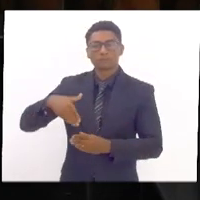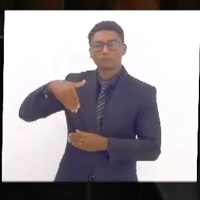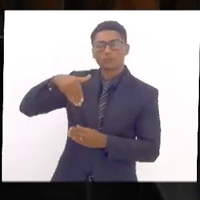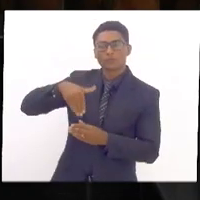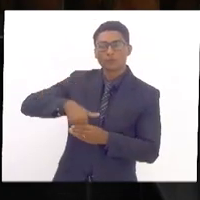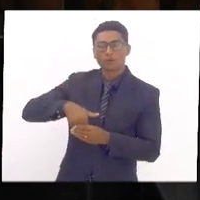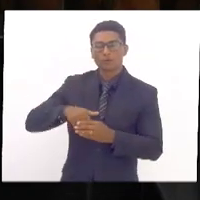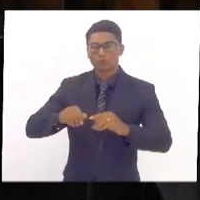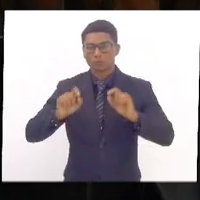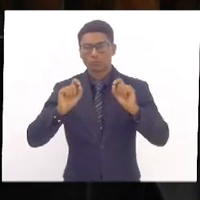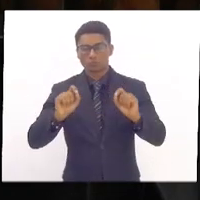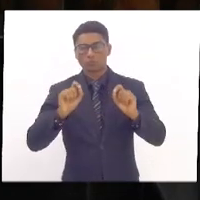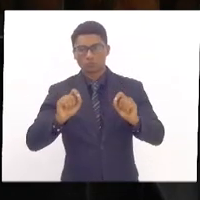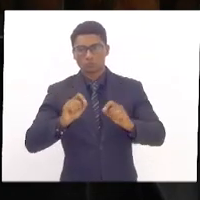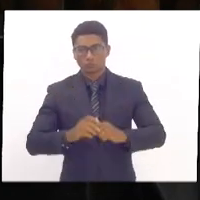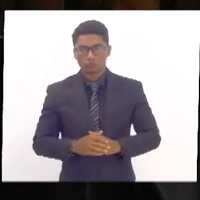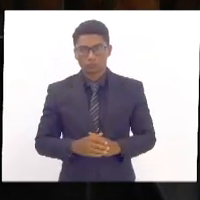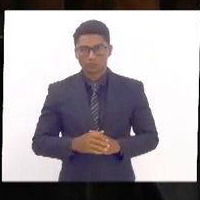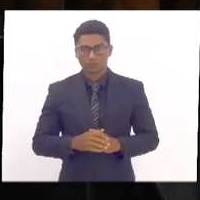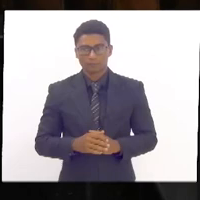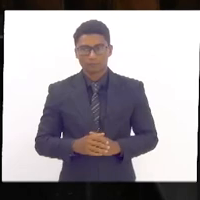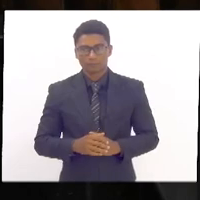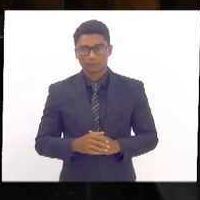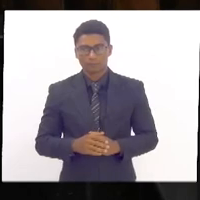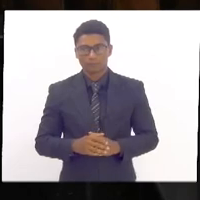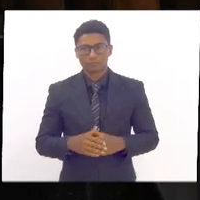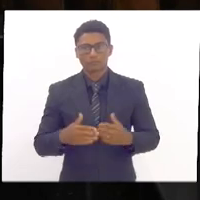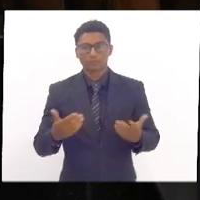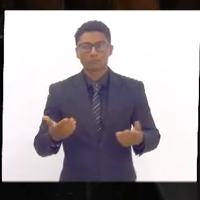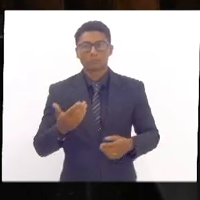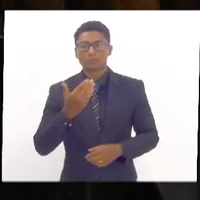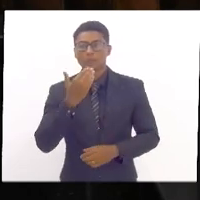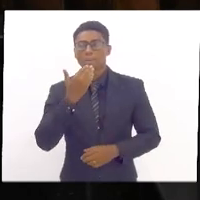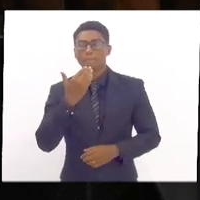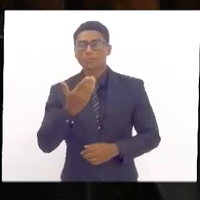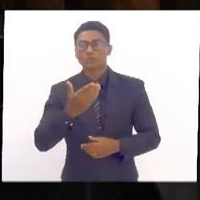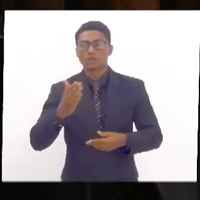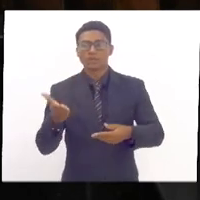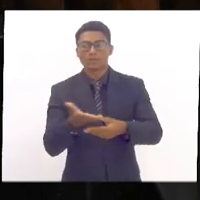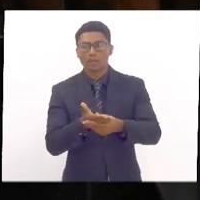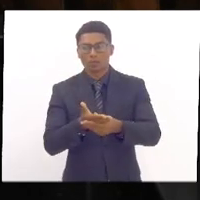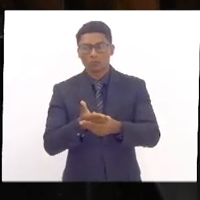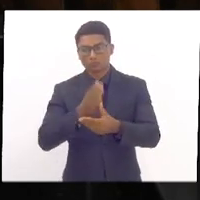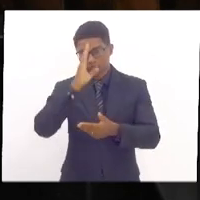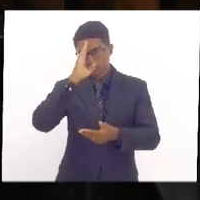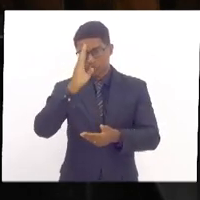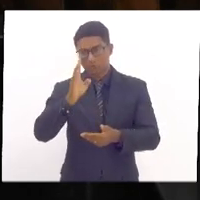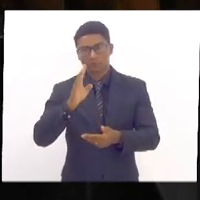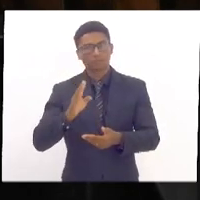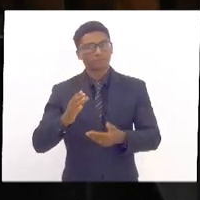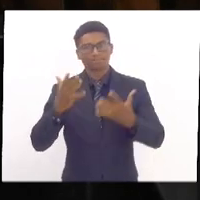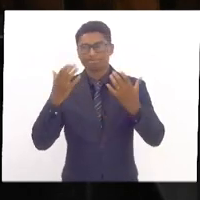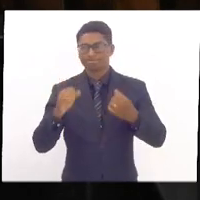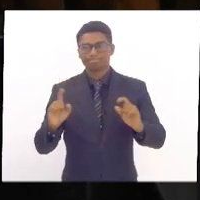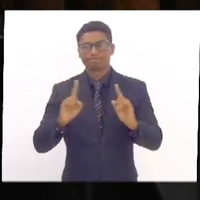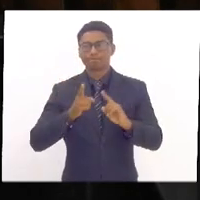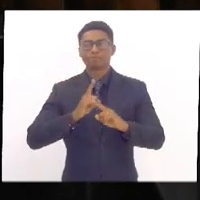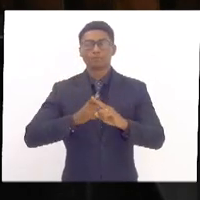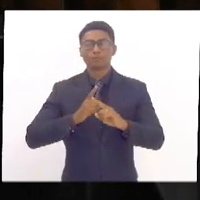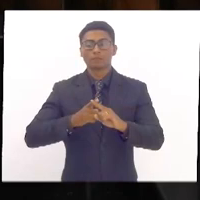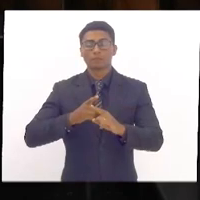da improcedência do pedido na ação direta, com a fixação da seguinte